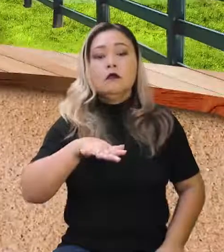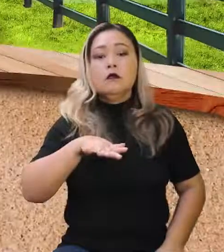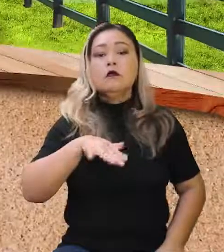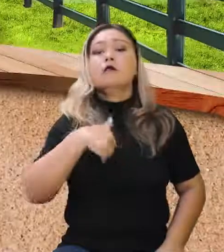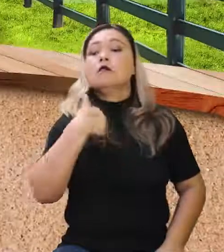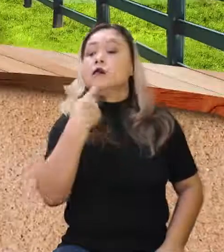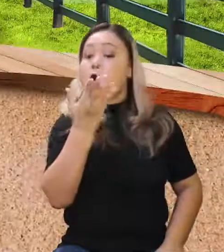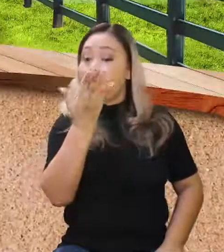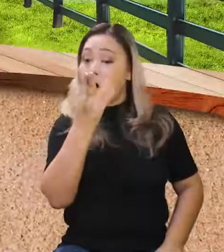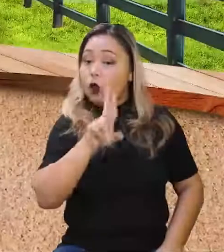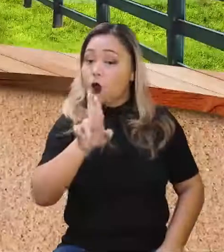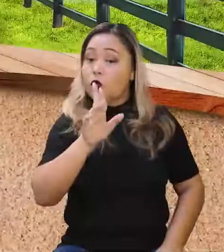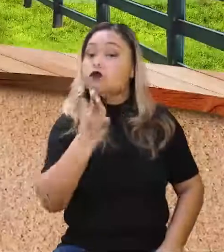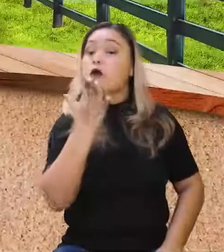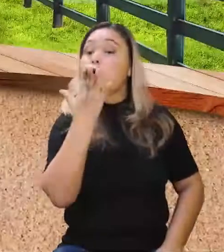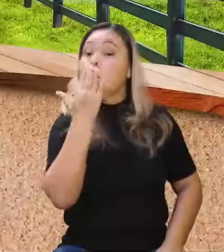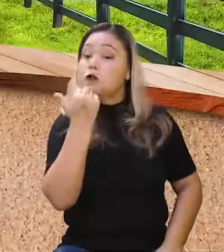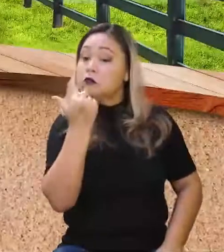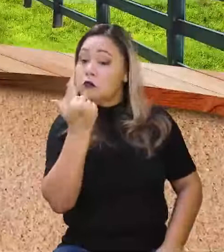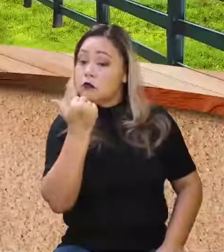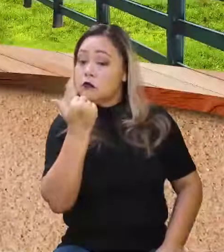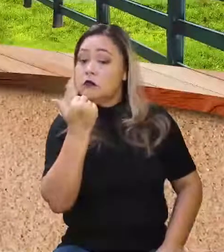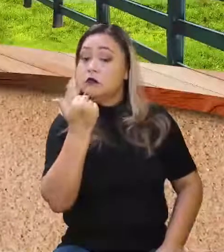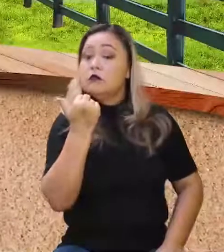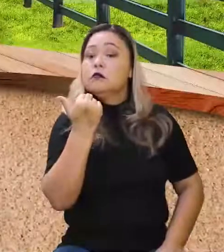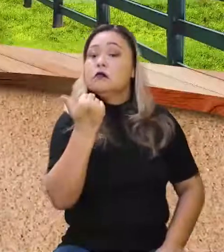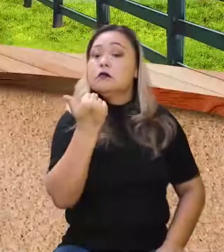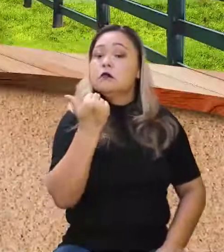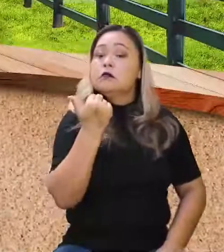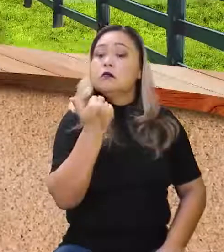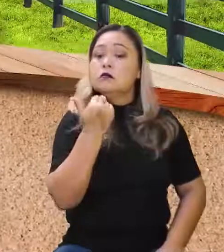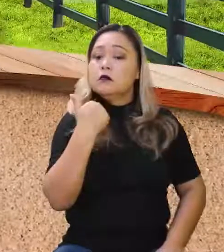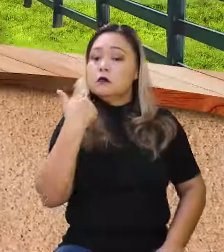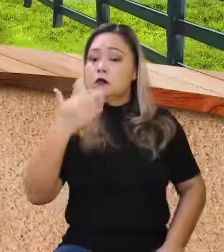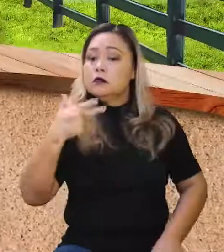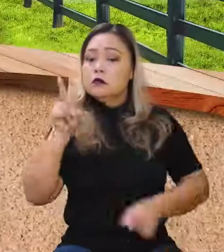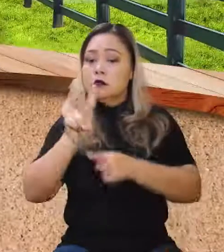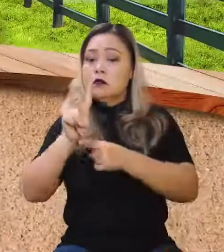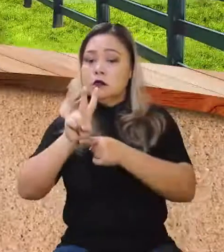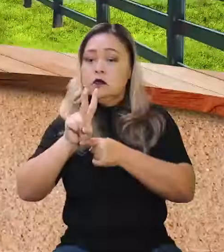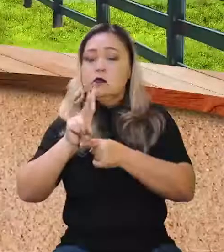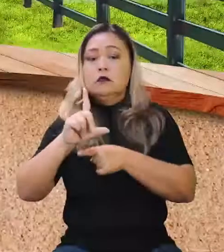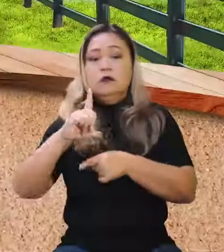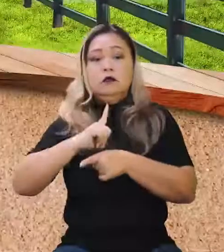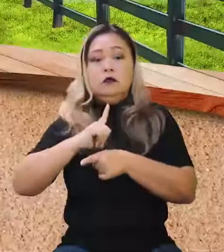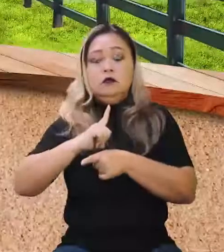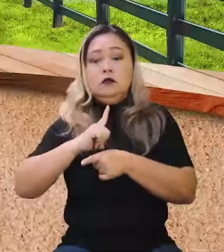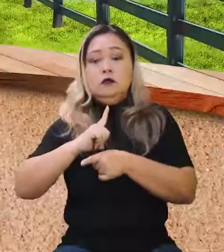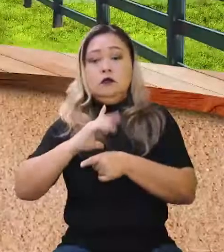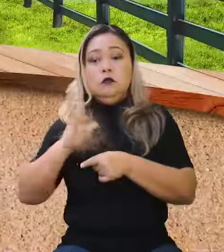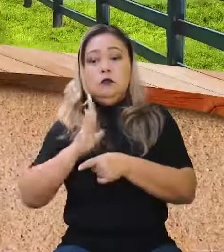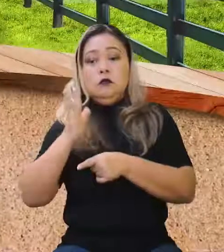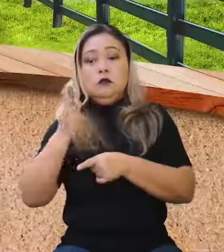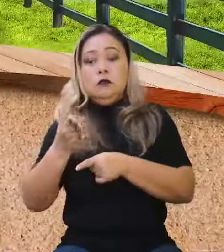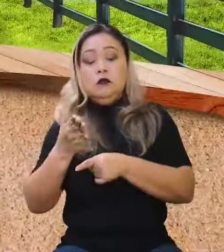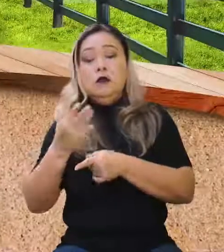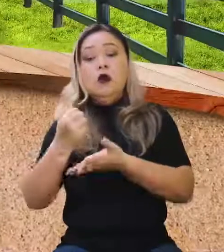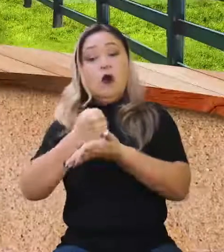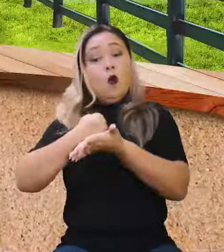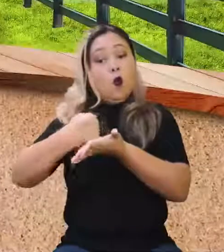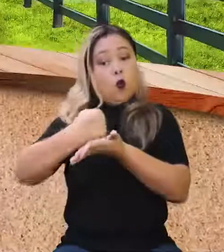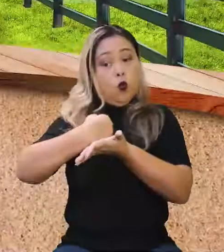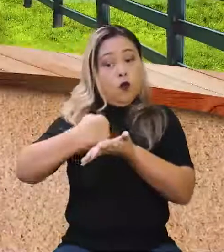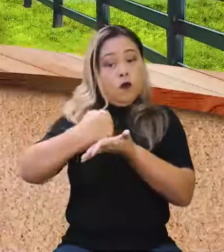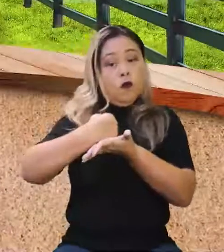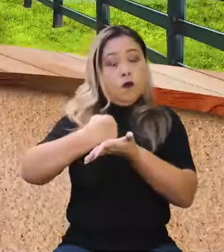para consumo, alimento. Aí se nesse processo de criação tem o viés do mercado